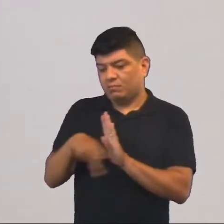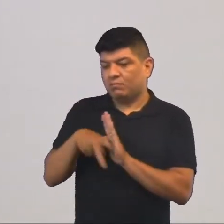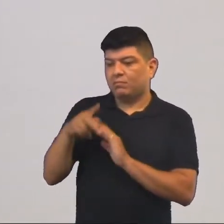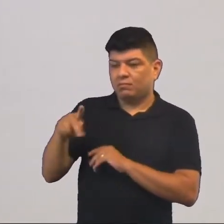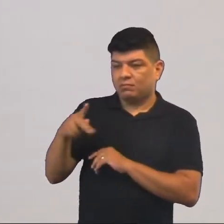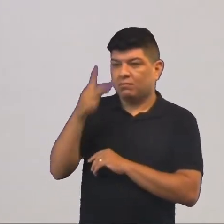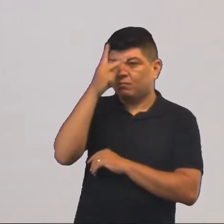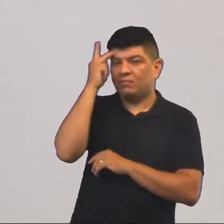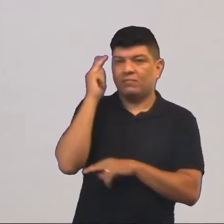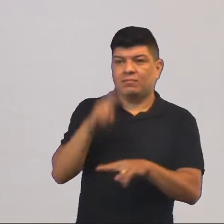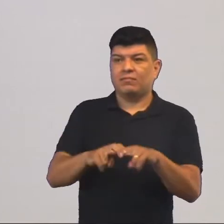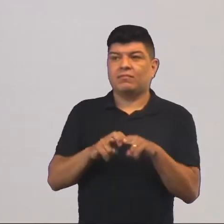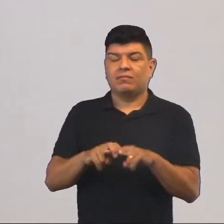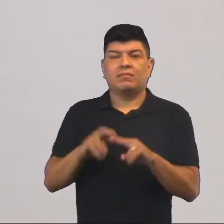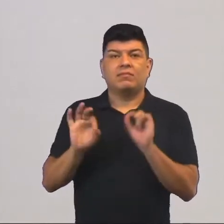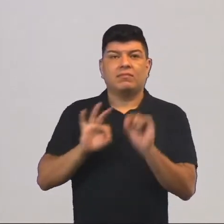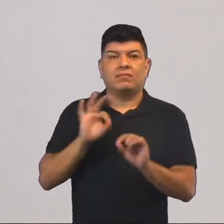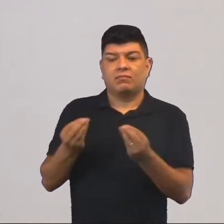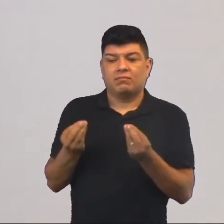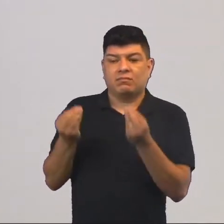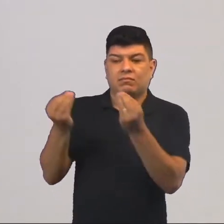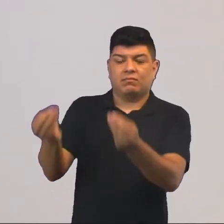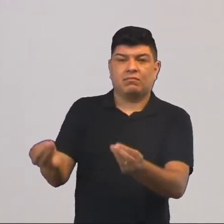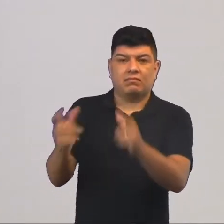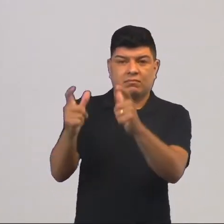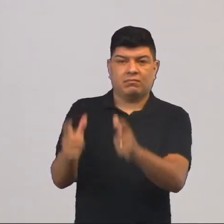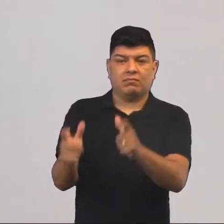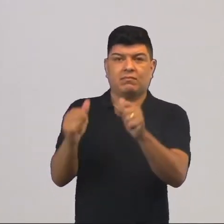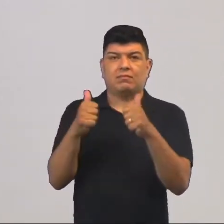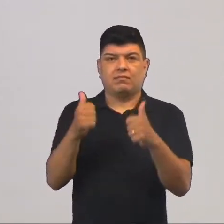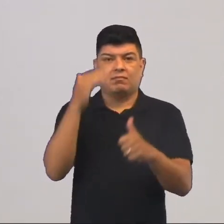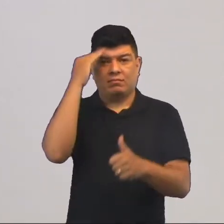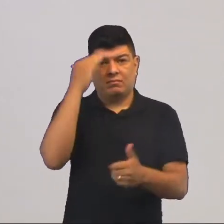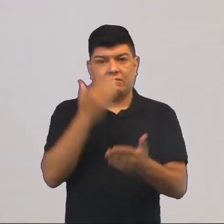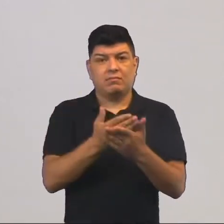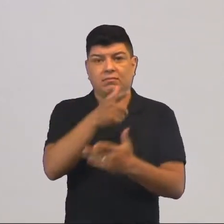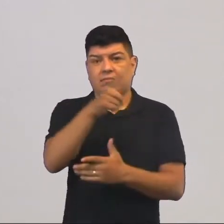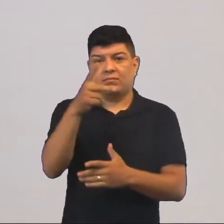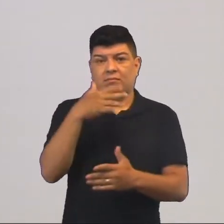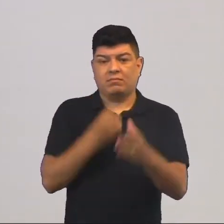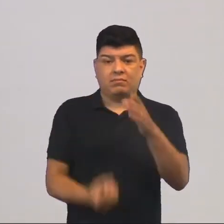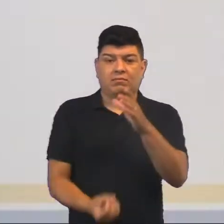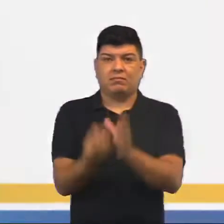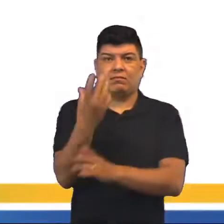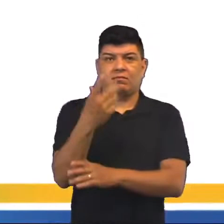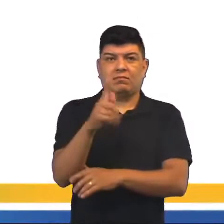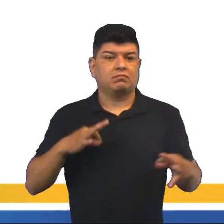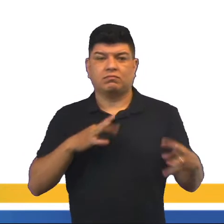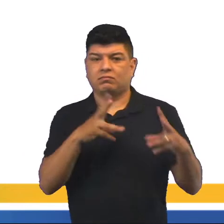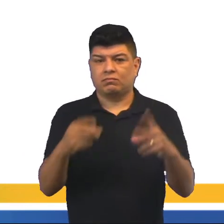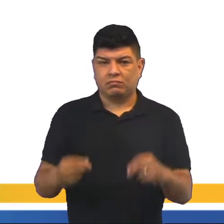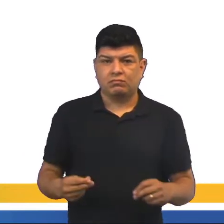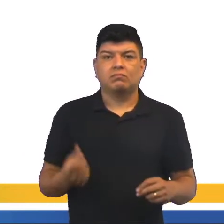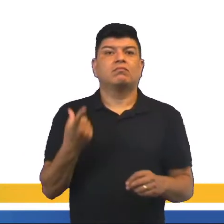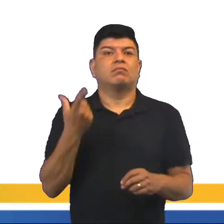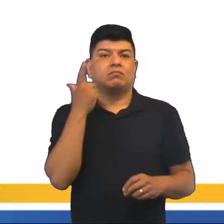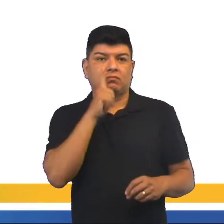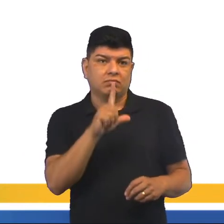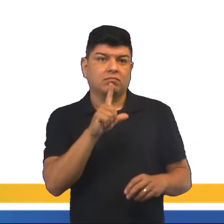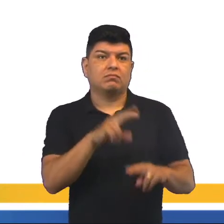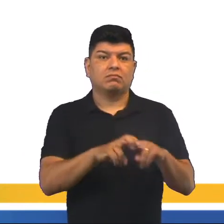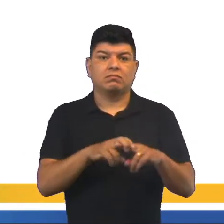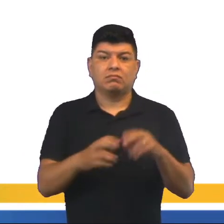não. Ainda há essa questão de muitos pequenos produtores que vendem a sua mão de obra, mas trabalham na terra, que são os poceiros, que não